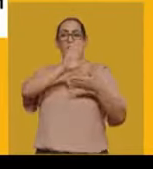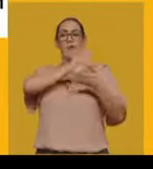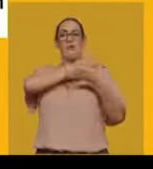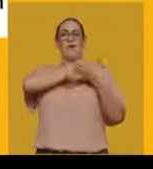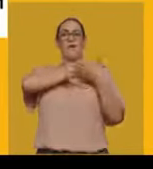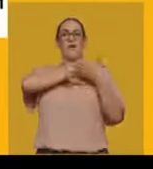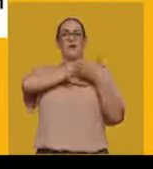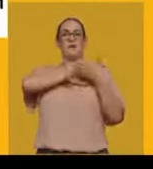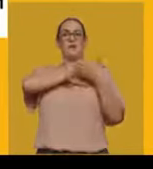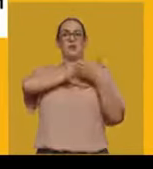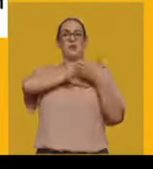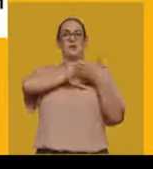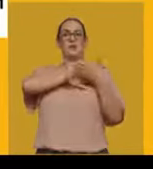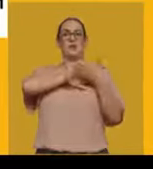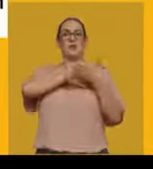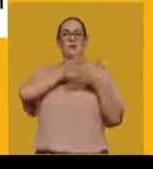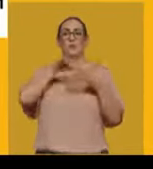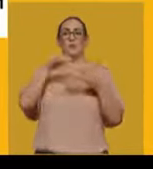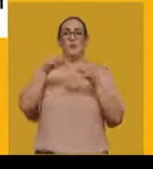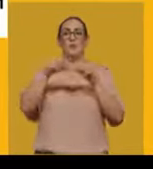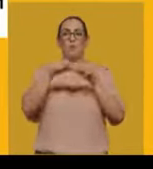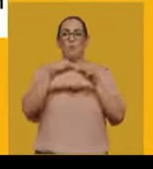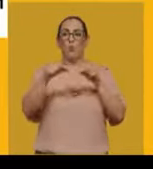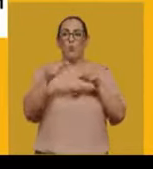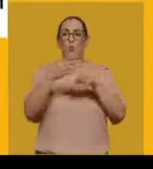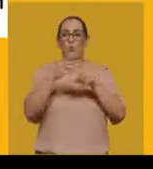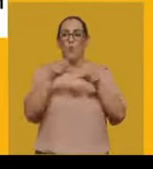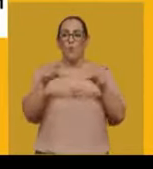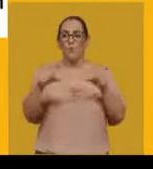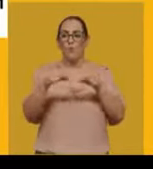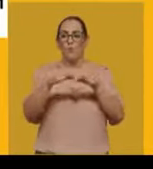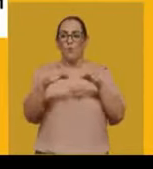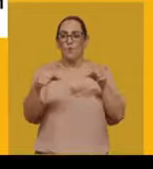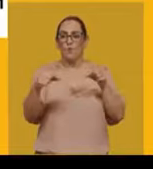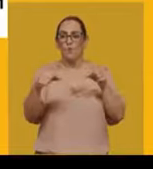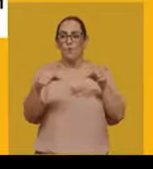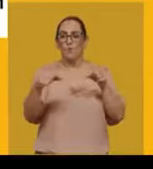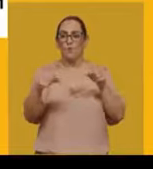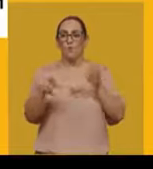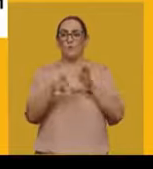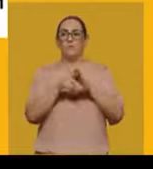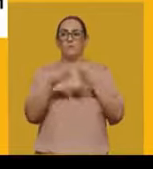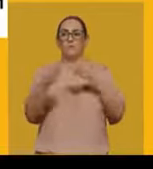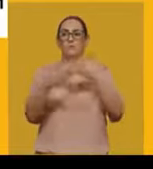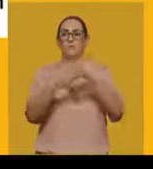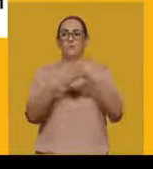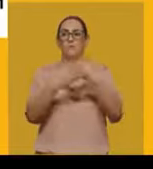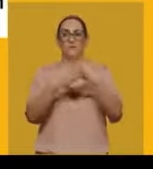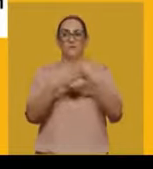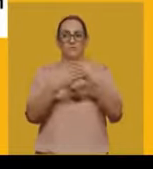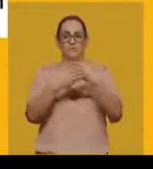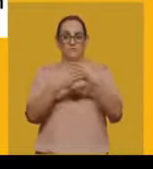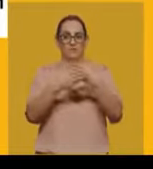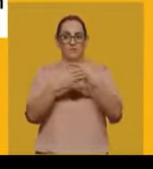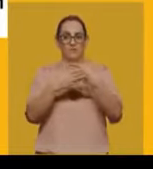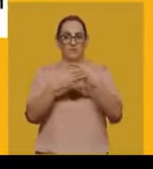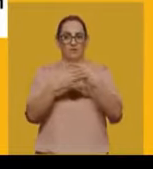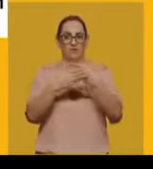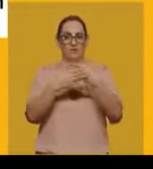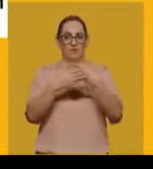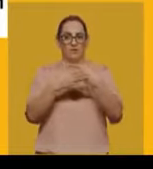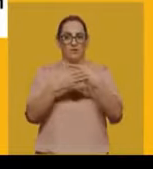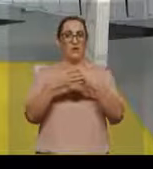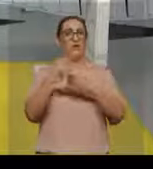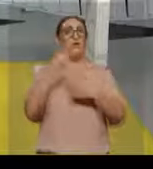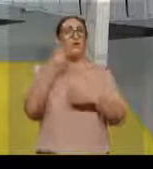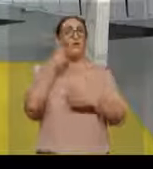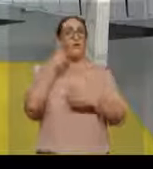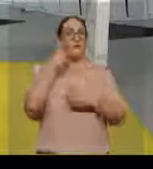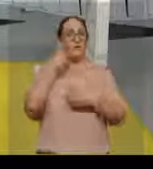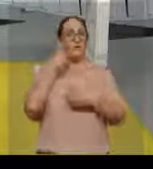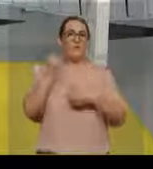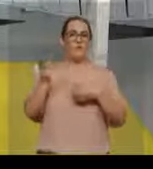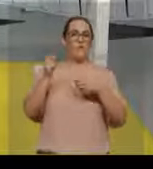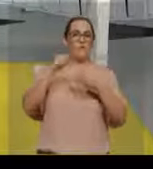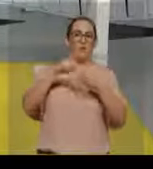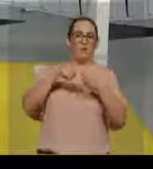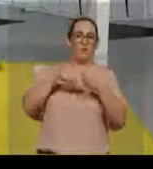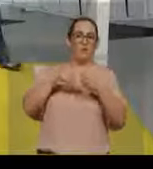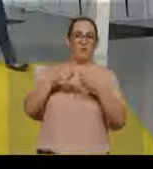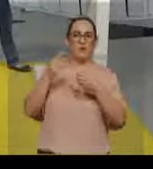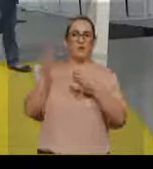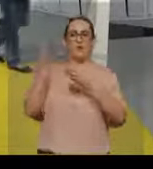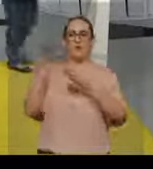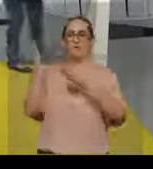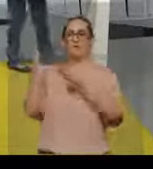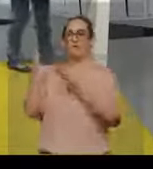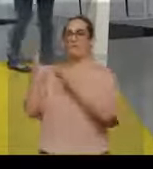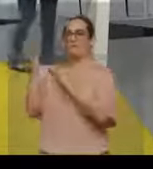esse triângulo preenchido, eu indico, então, a frente do plano. Vamos voltar para o meu recurso tridimensional para vocês